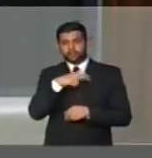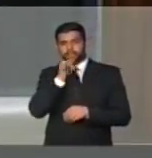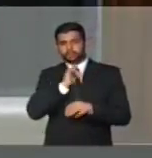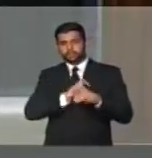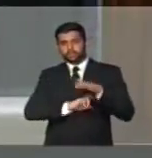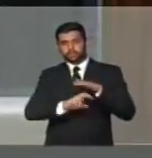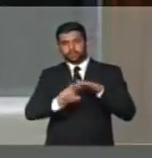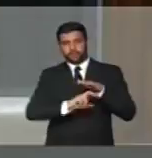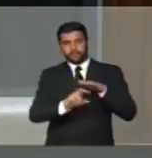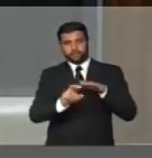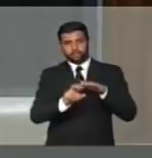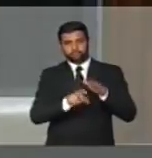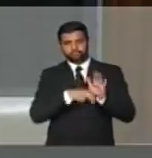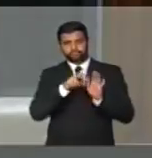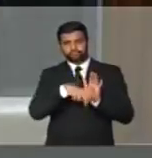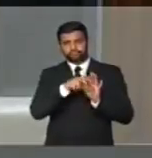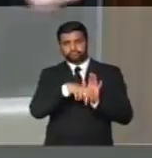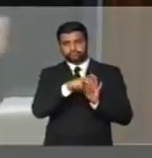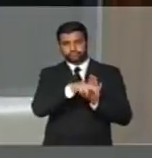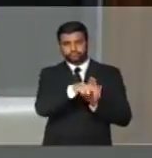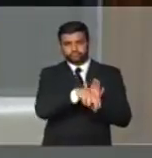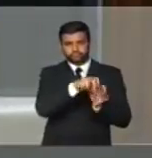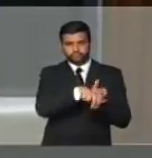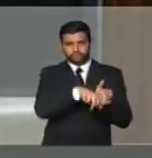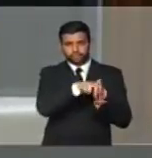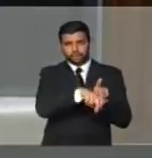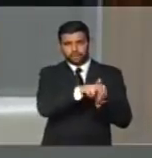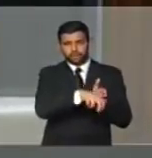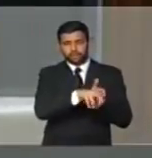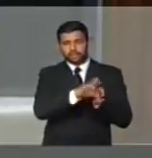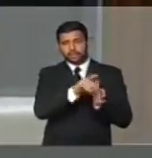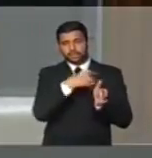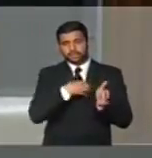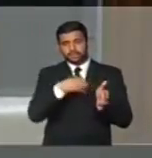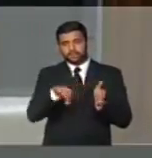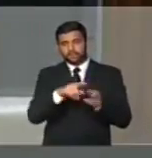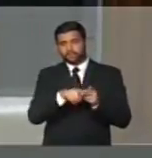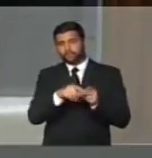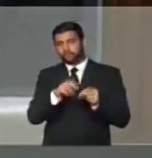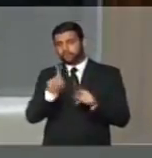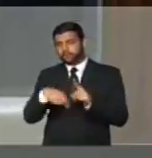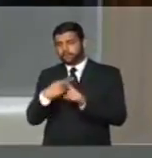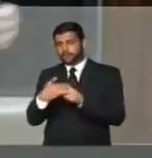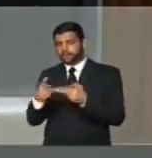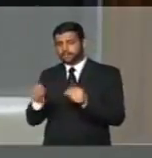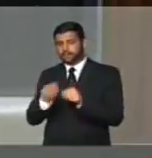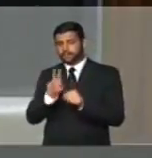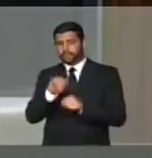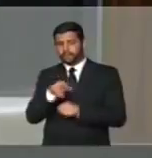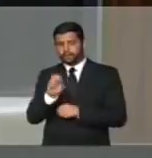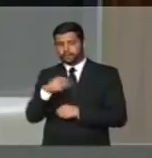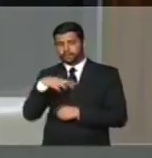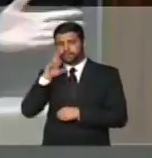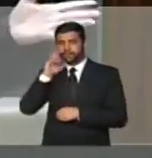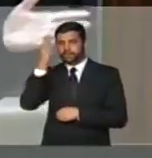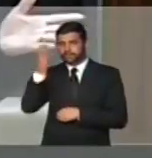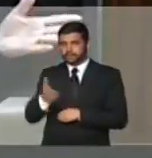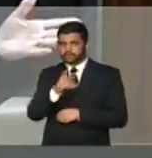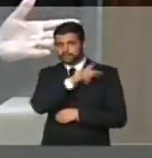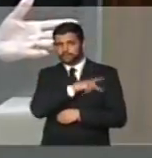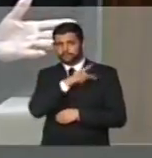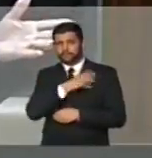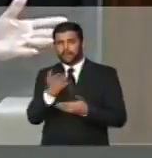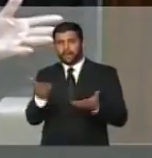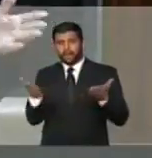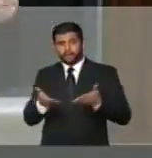que saía de Petrolina para Salvador e também uma parte até o Piauí de Vossa Excelência. E